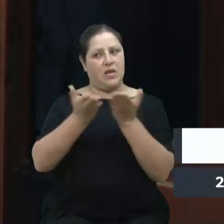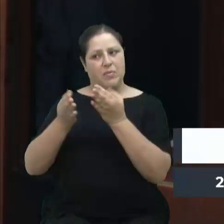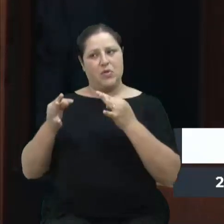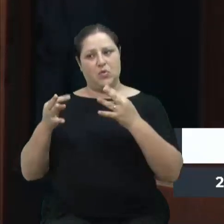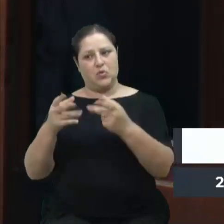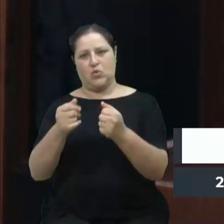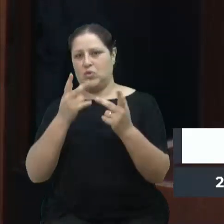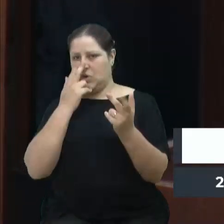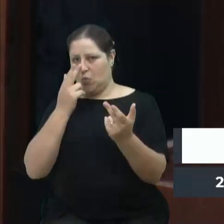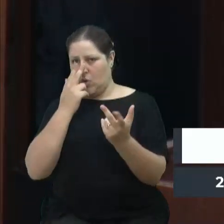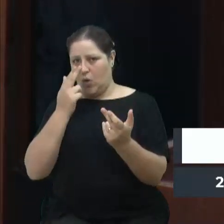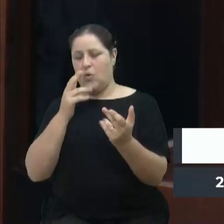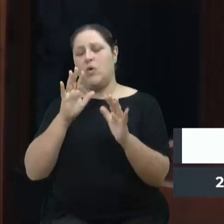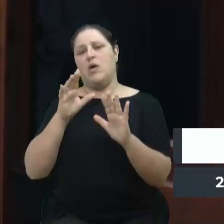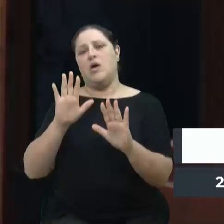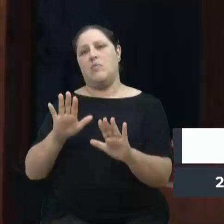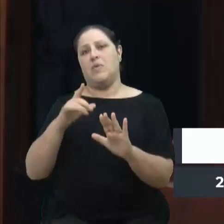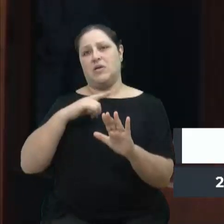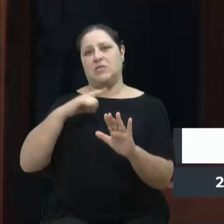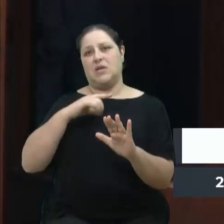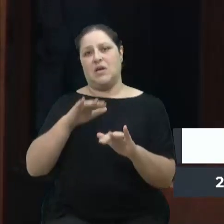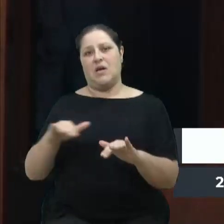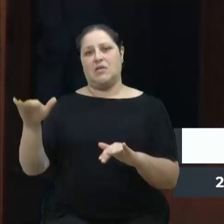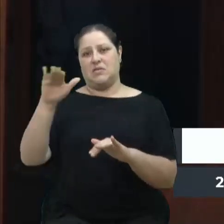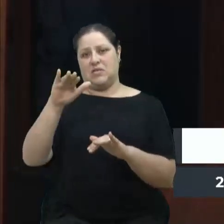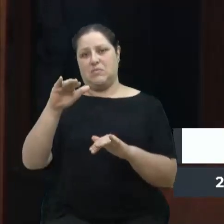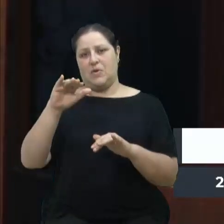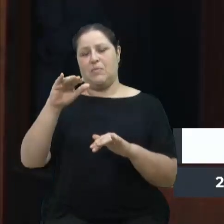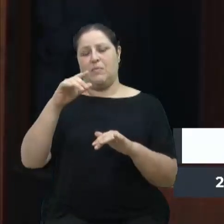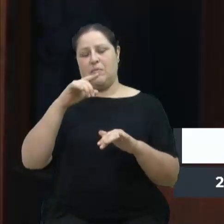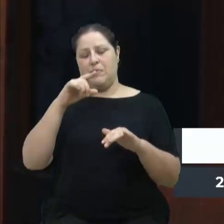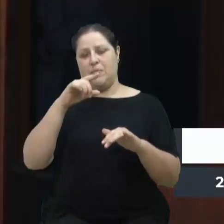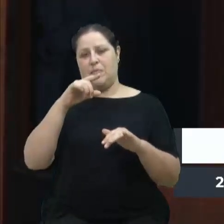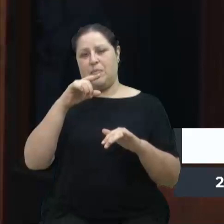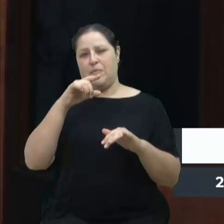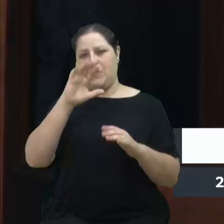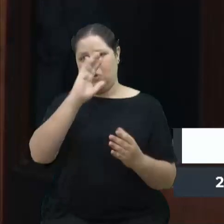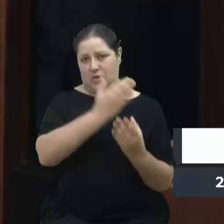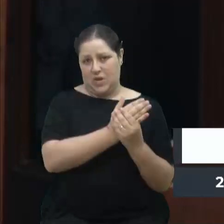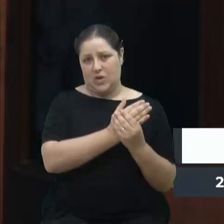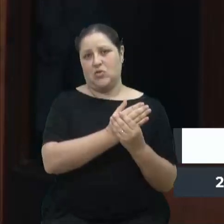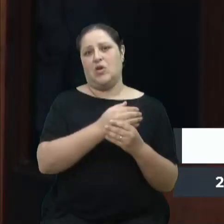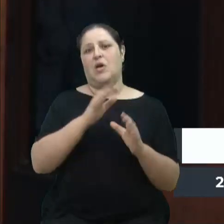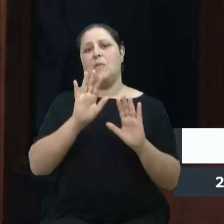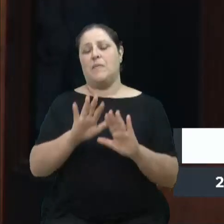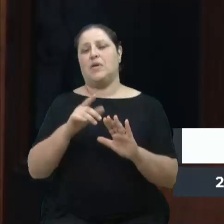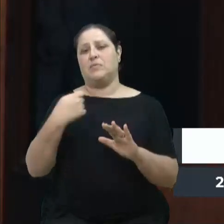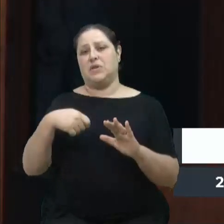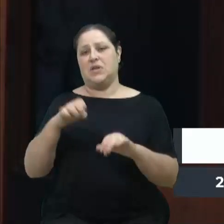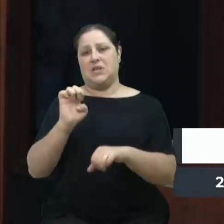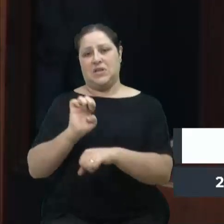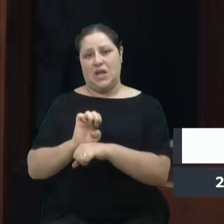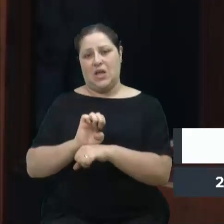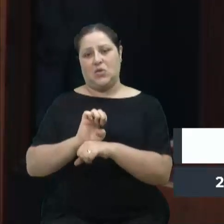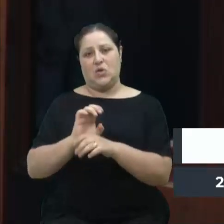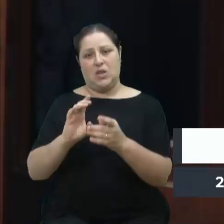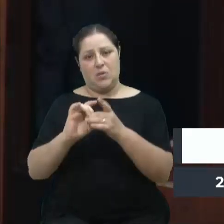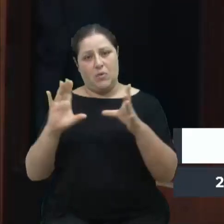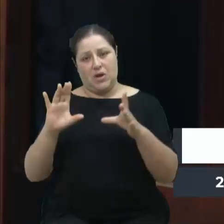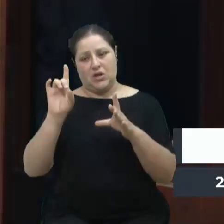acima desse processo, acima das atitudes, o Estado democrático de direito ele precisa se manter. É por